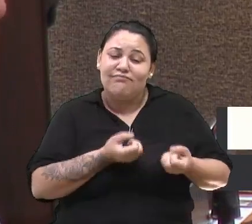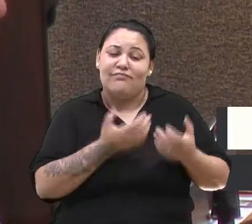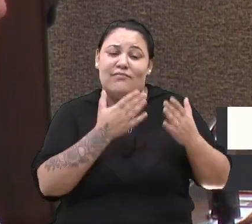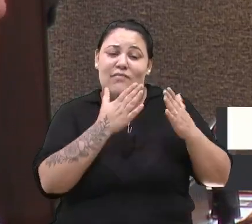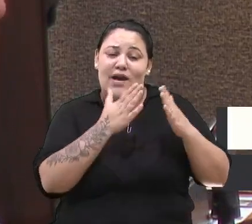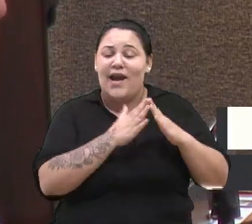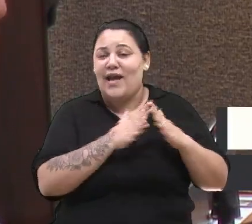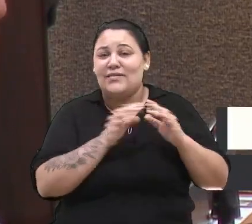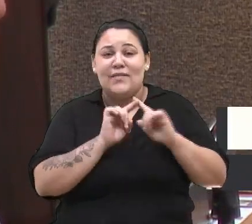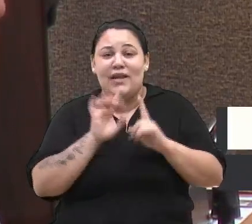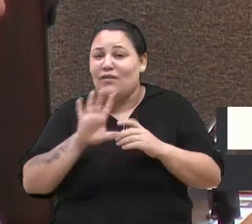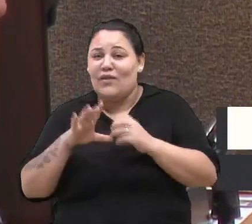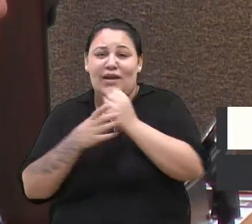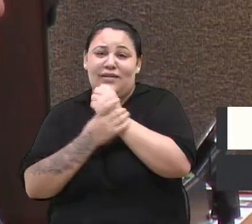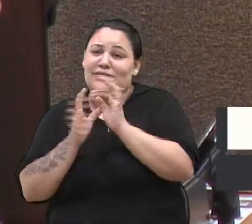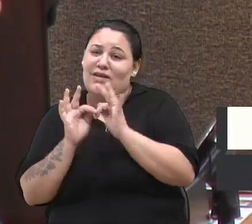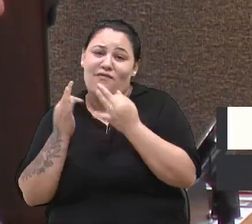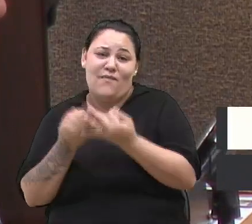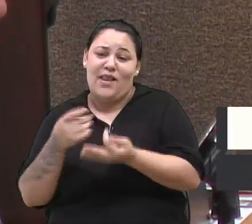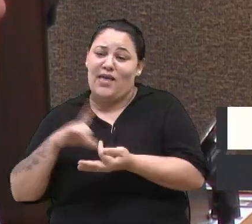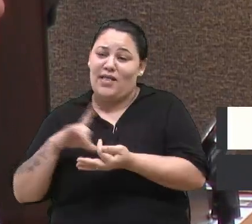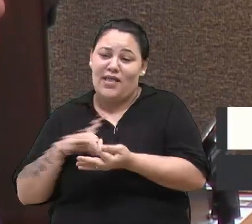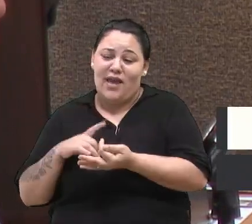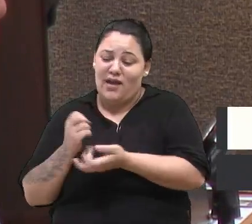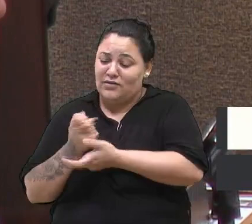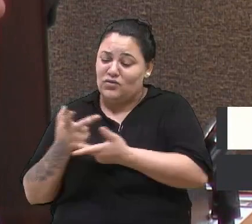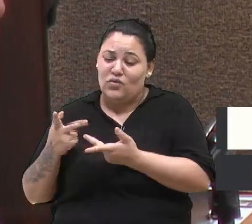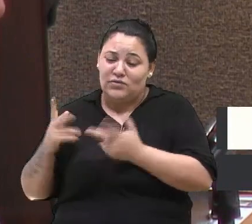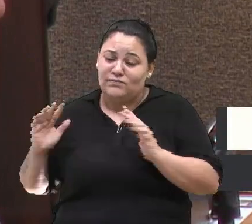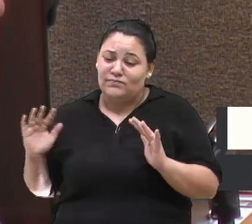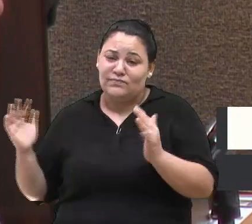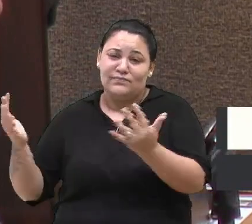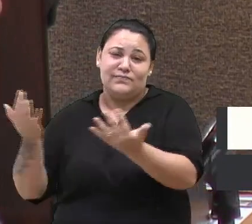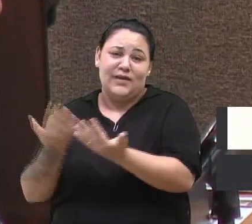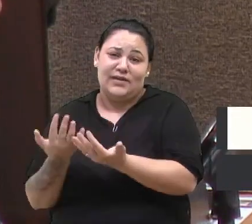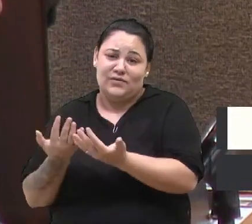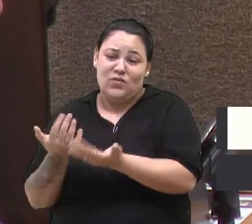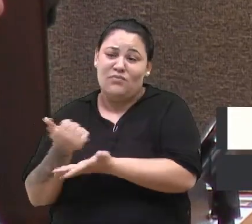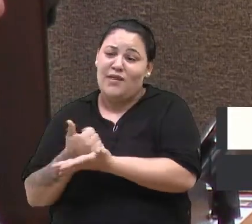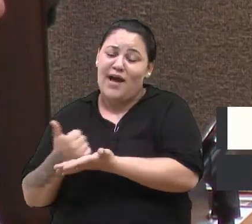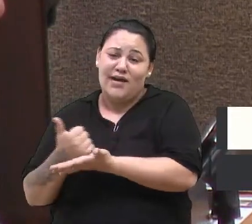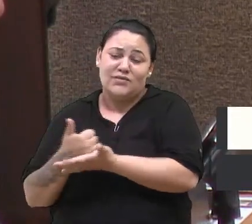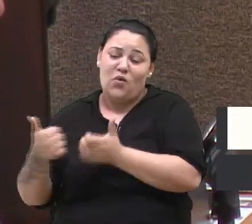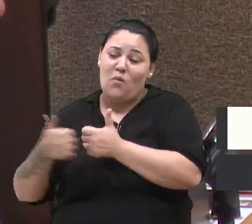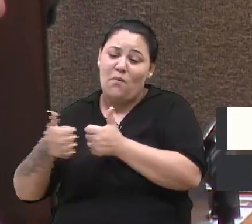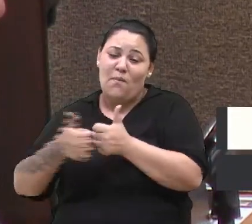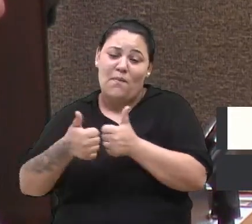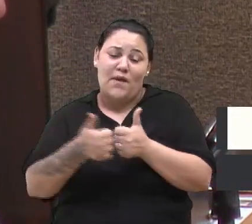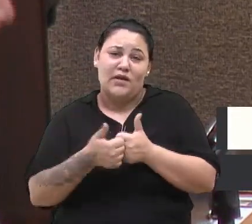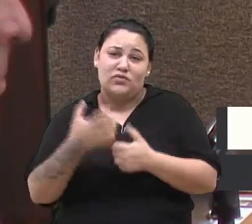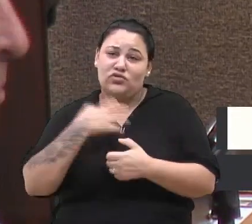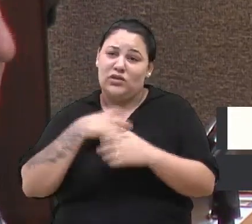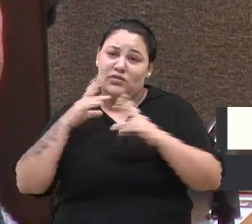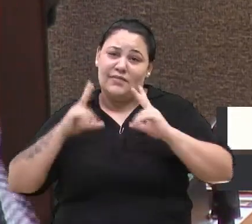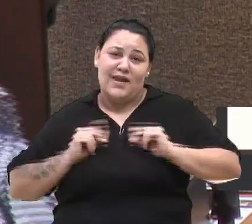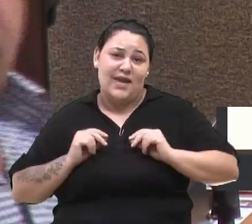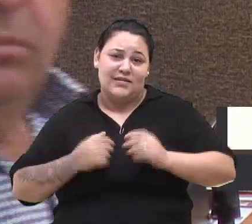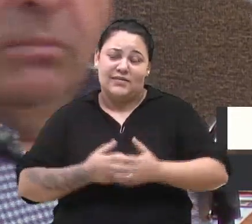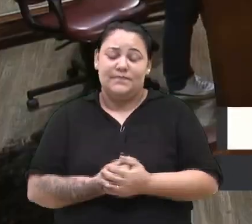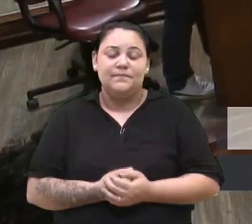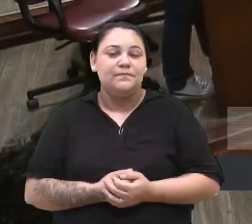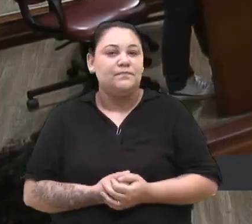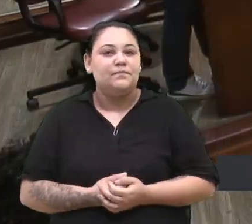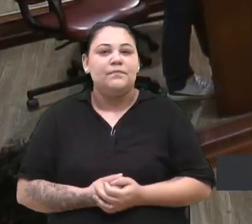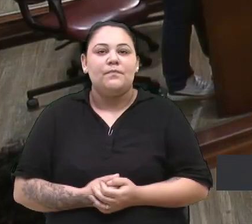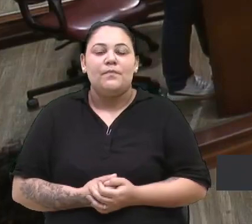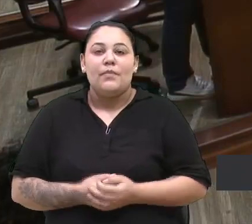garantem aquelas famílias, aquelas pessoas que ali residem, ter os serviços como elas de fato merecem. Obrigado, vereador. E para concluir, nós estamos falando de Minha